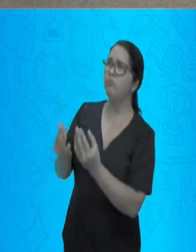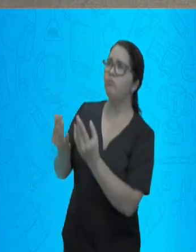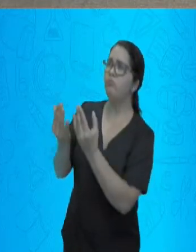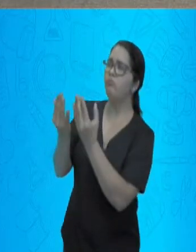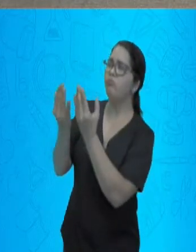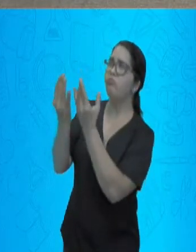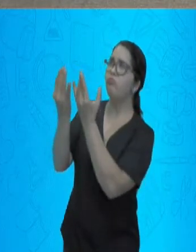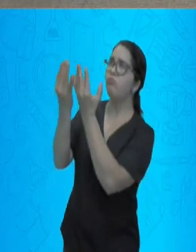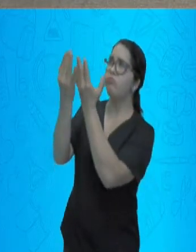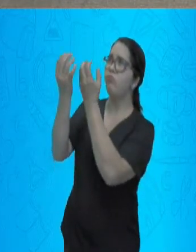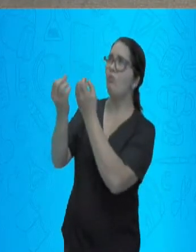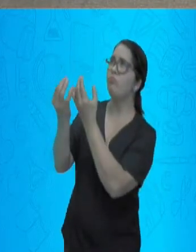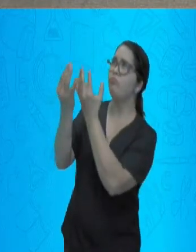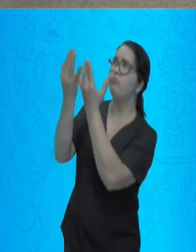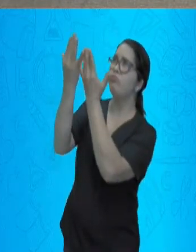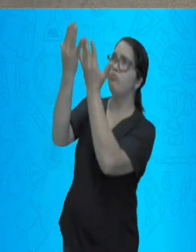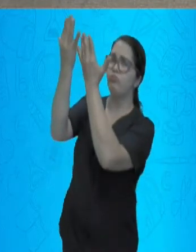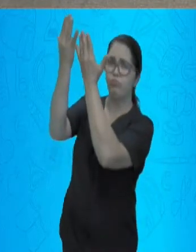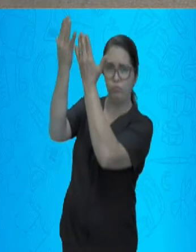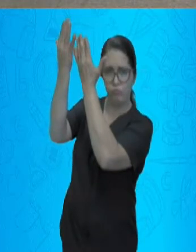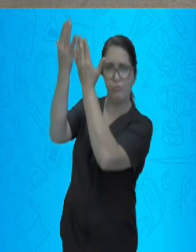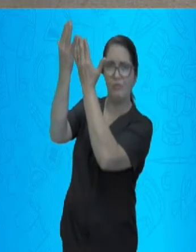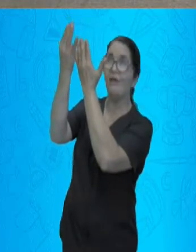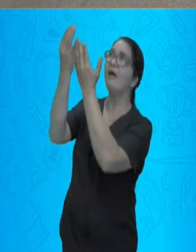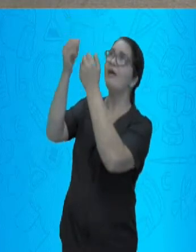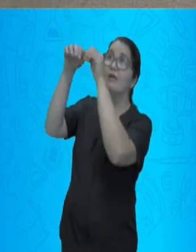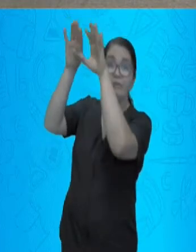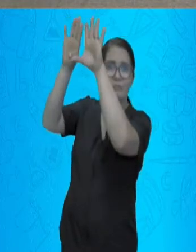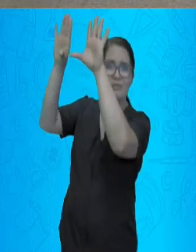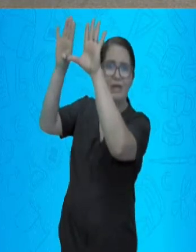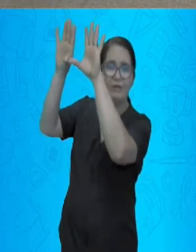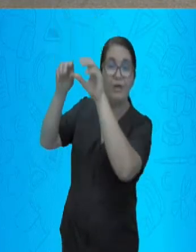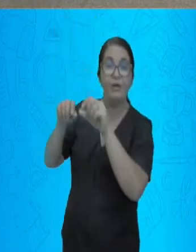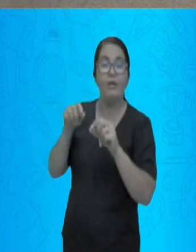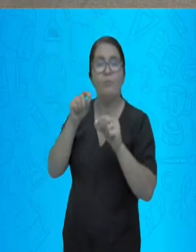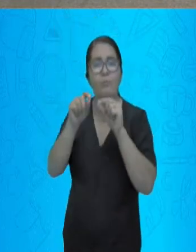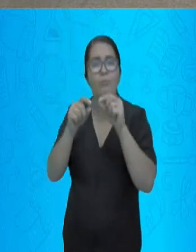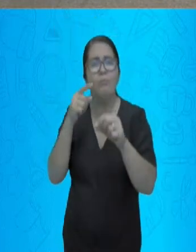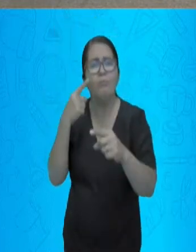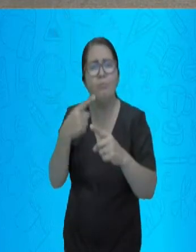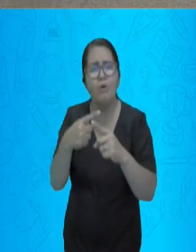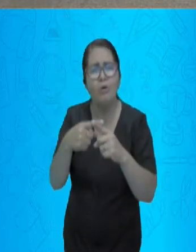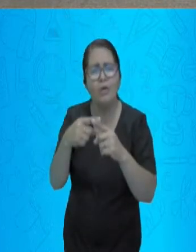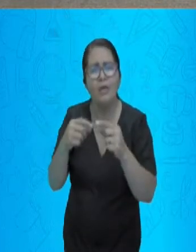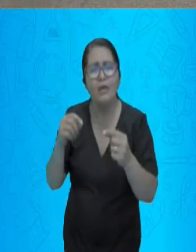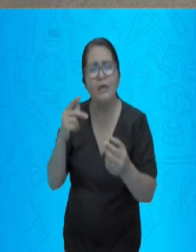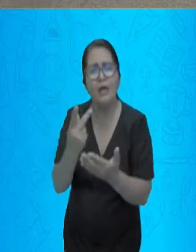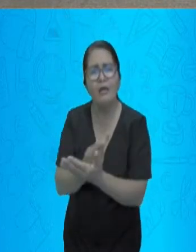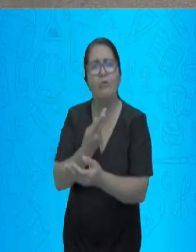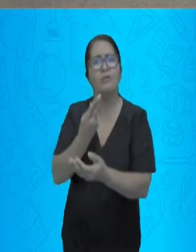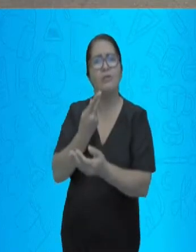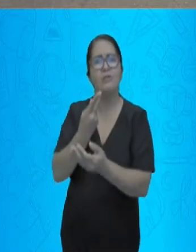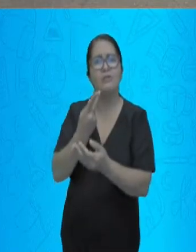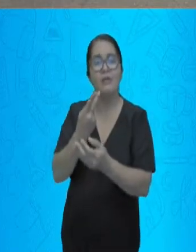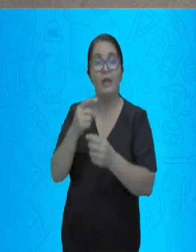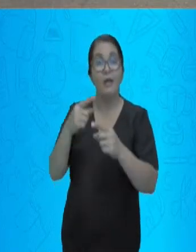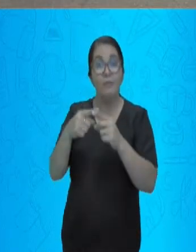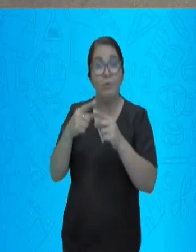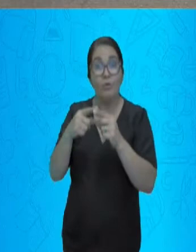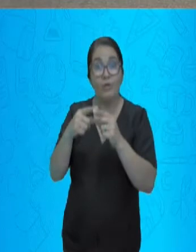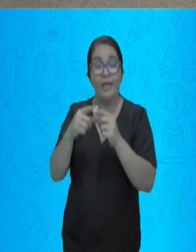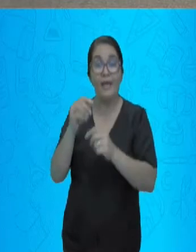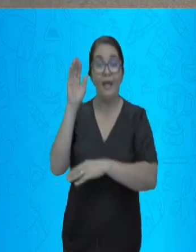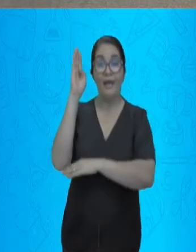ele é liberado a partir de queima de material orgânico. Ele também